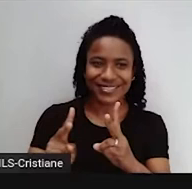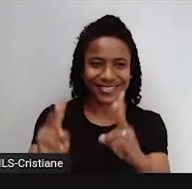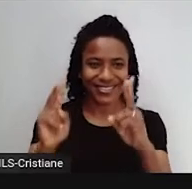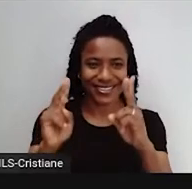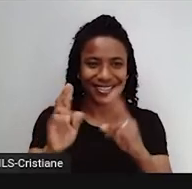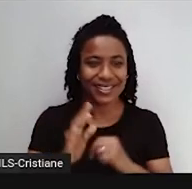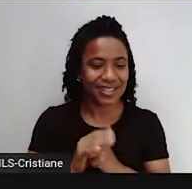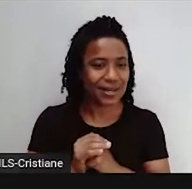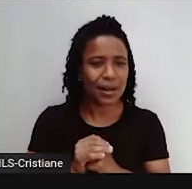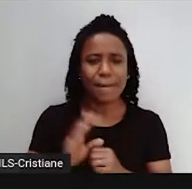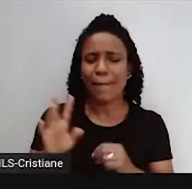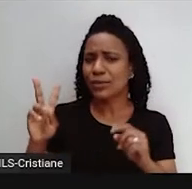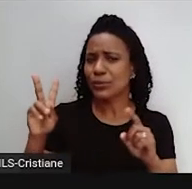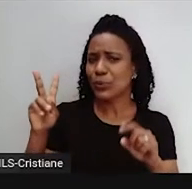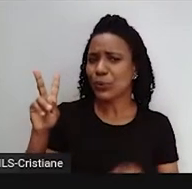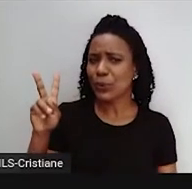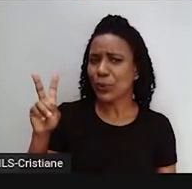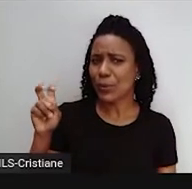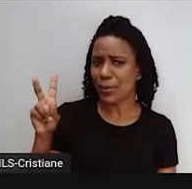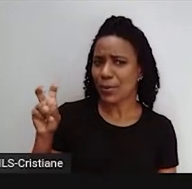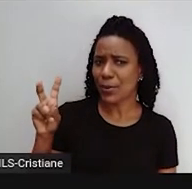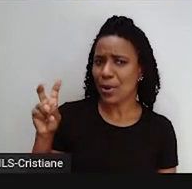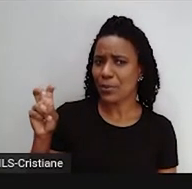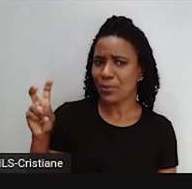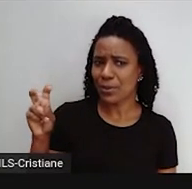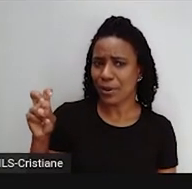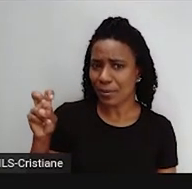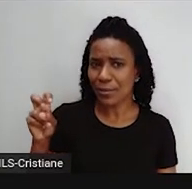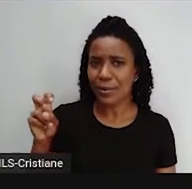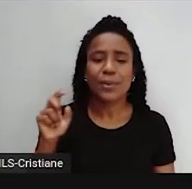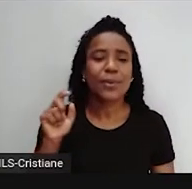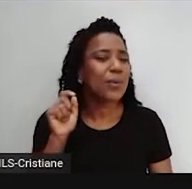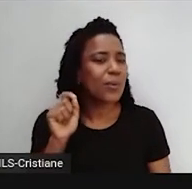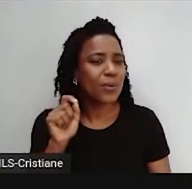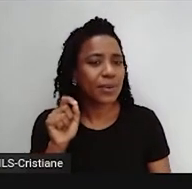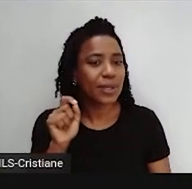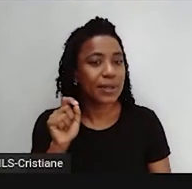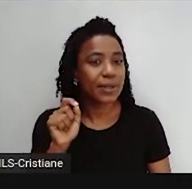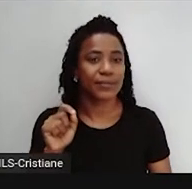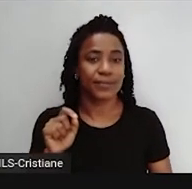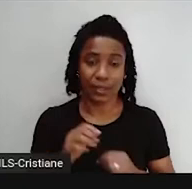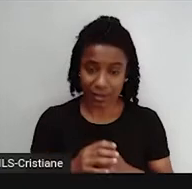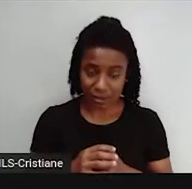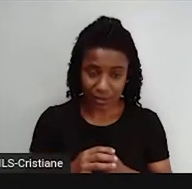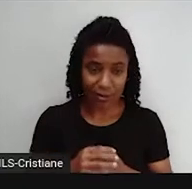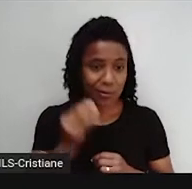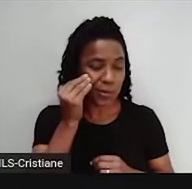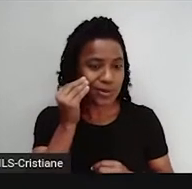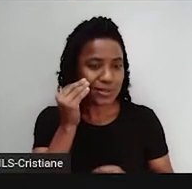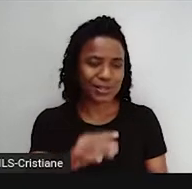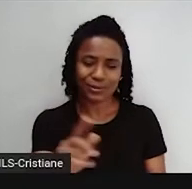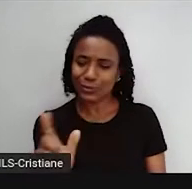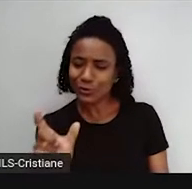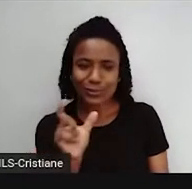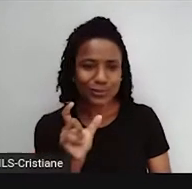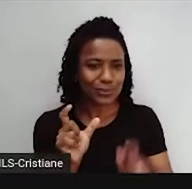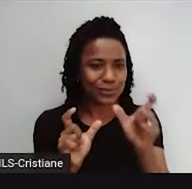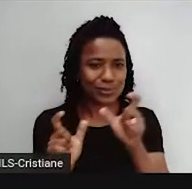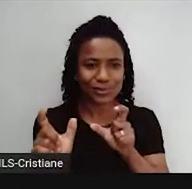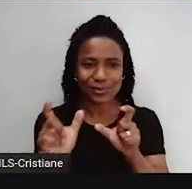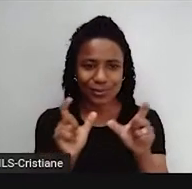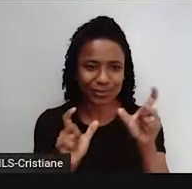né? Proverbs in English. São expressões populares utilizadas em diversas